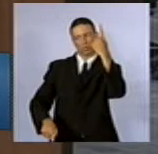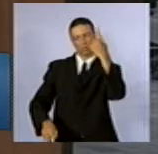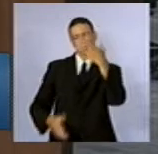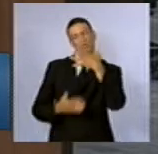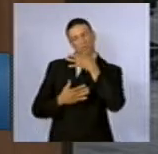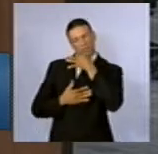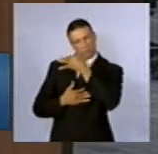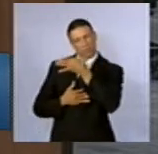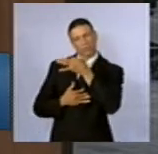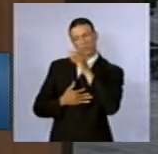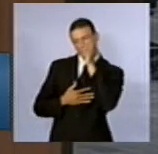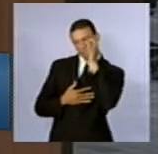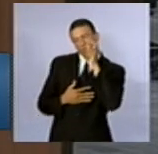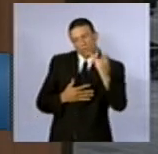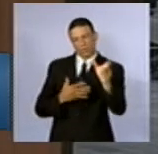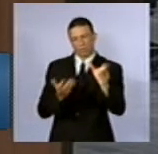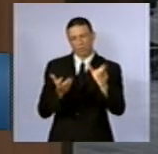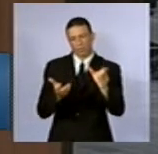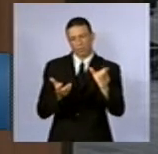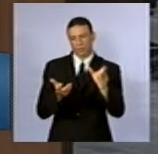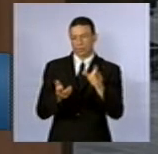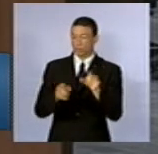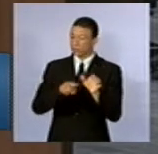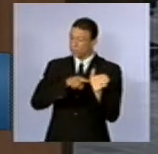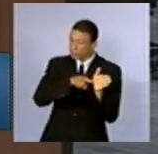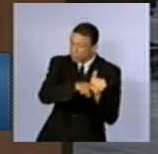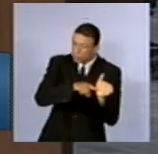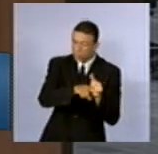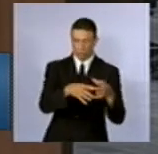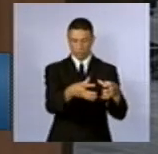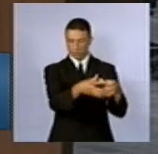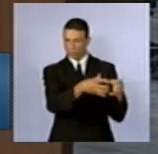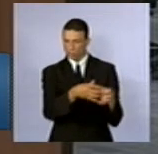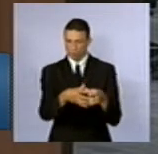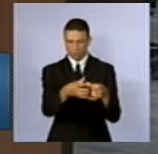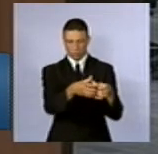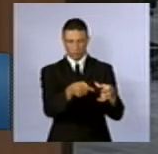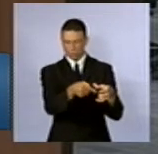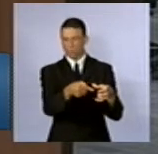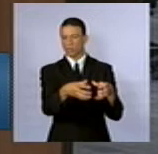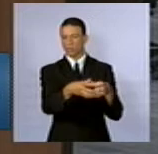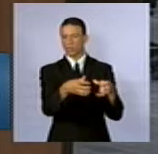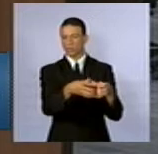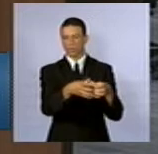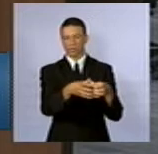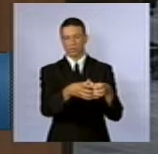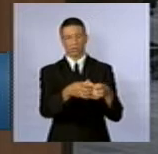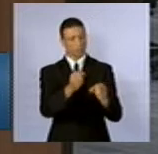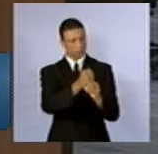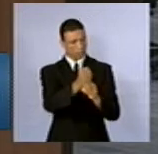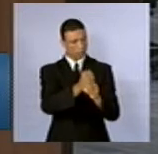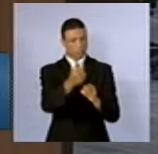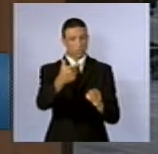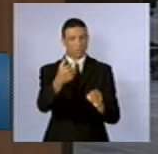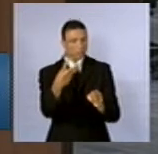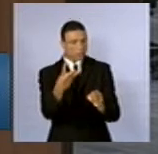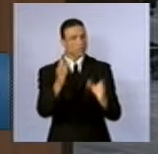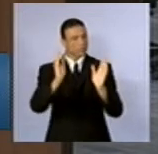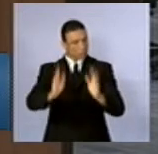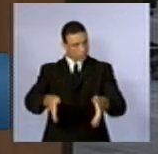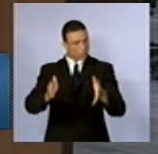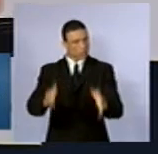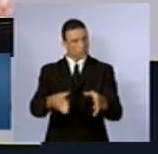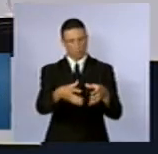seria interessante, enfim, verificar, e são bairros aqui, nesse caso, de 23 anos. E esse caso